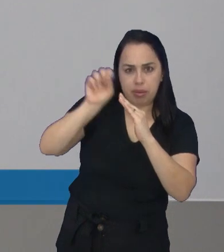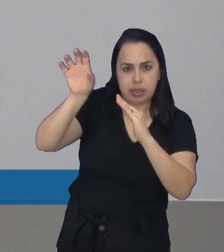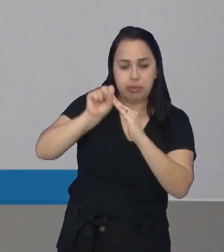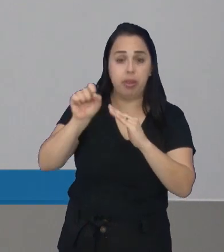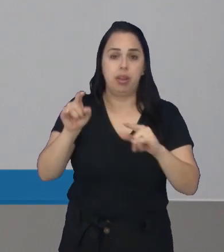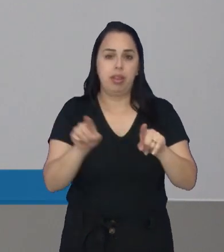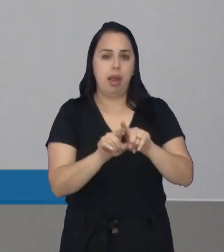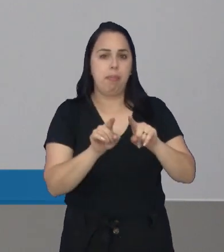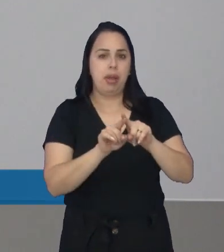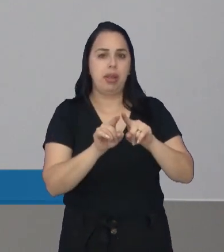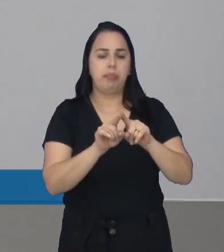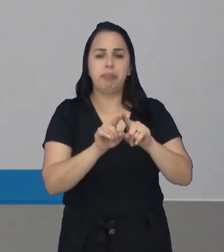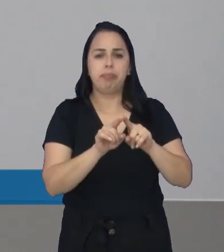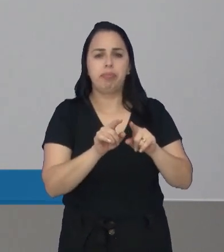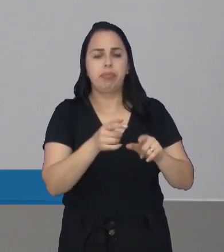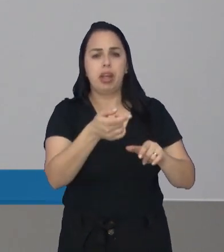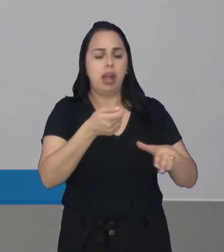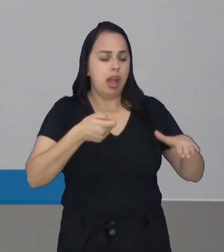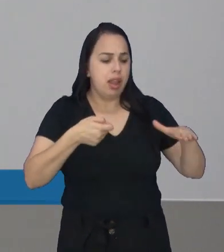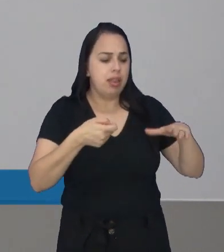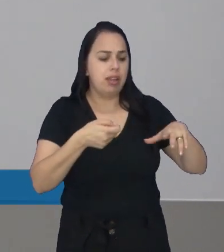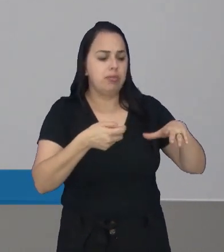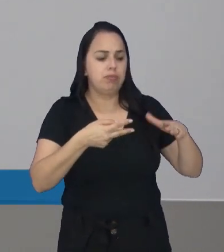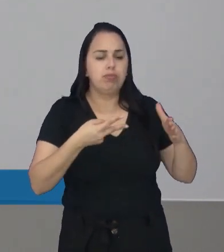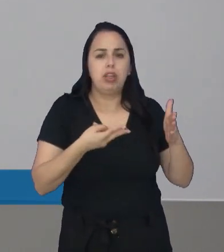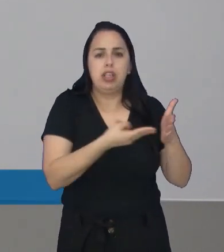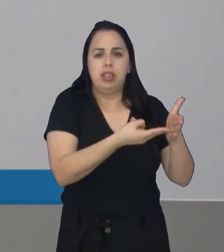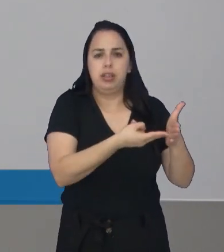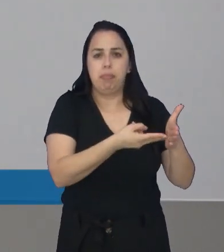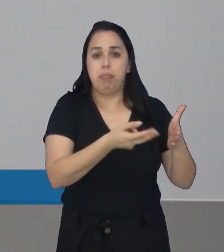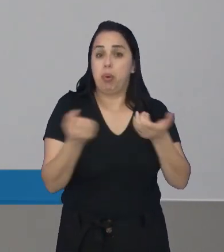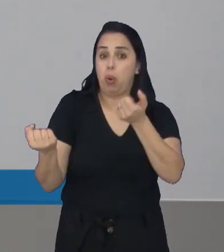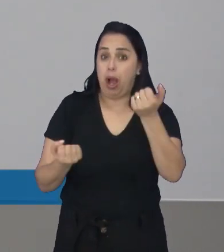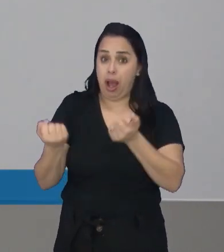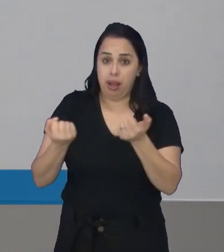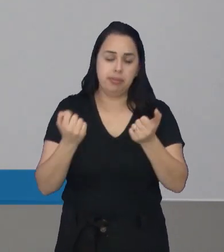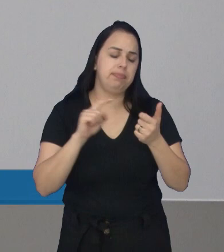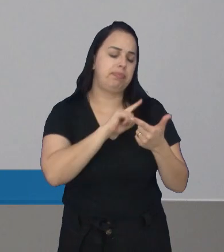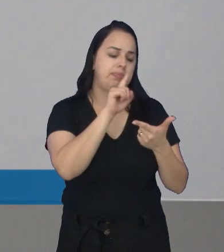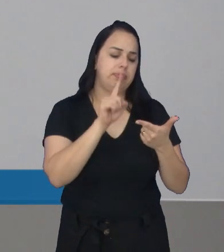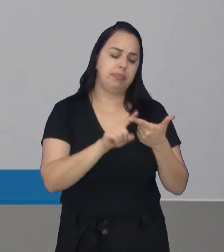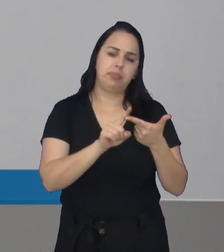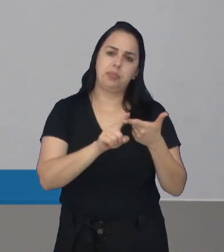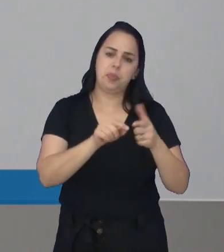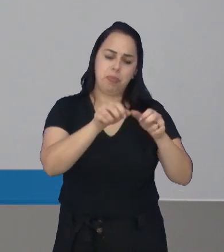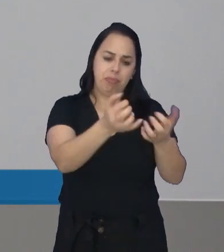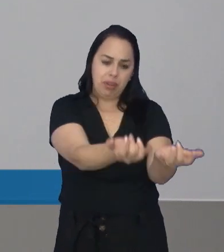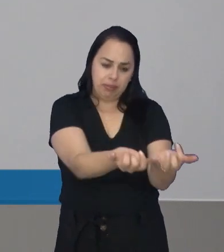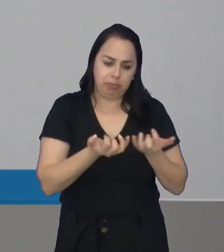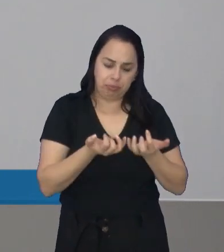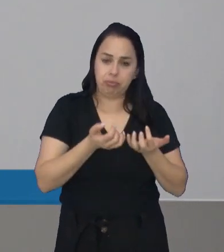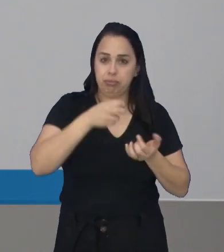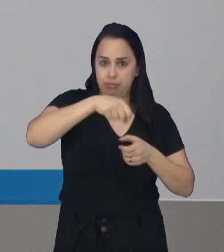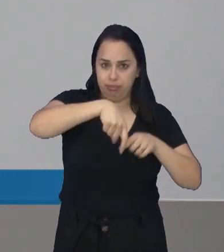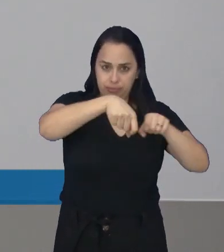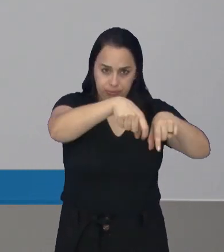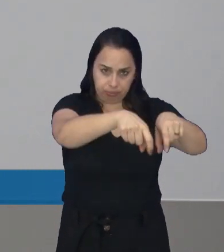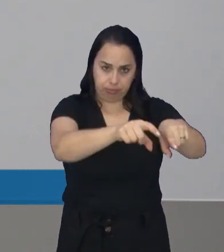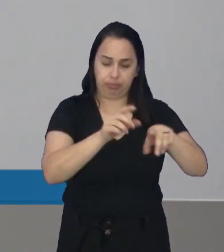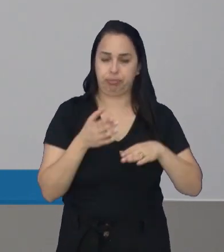ter pontos para energia elétrica pros carros é você investir impermeabilidade do solo é você garantir que realmente você